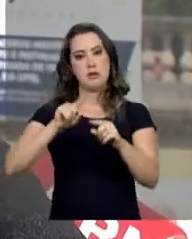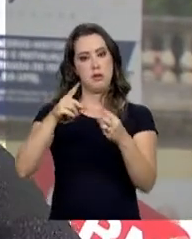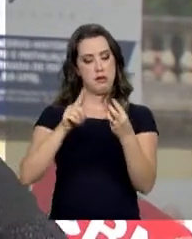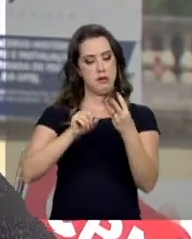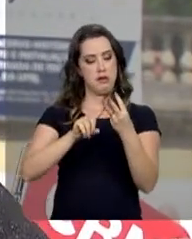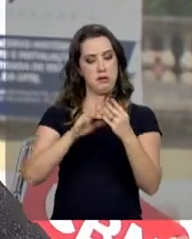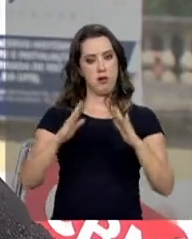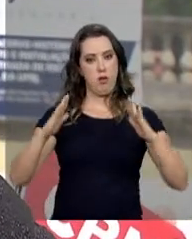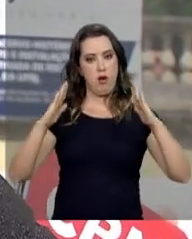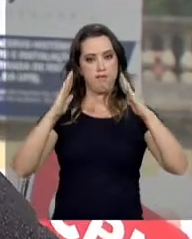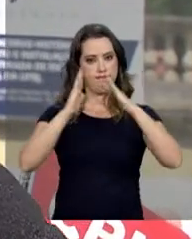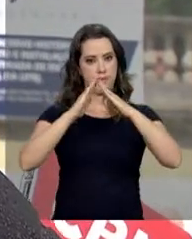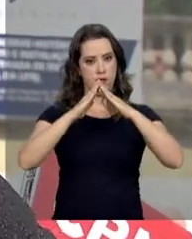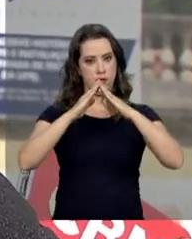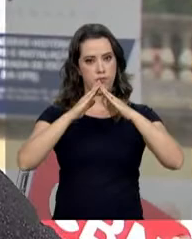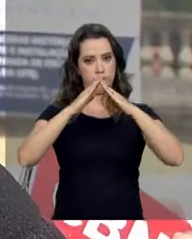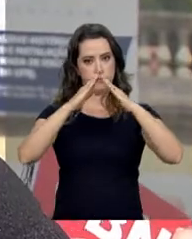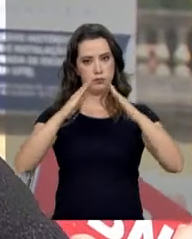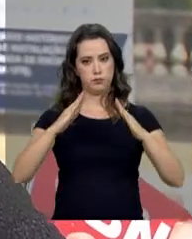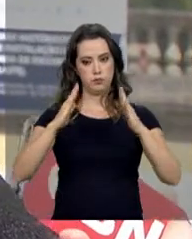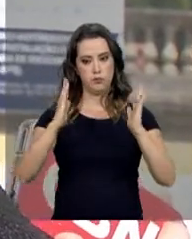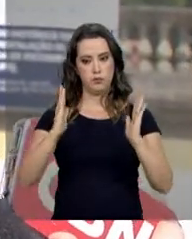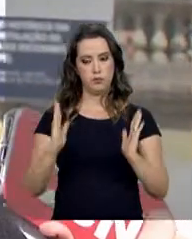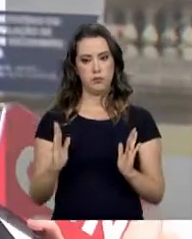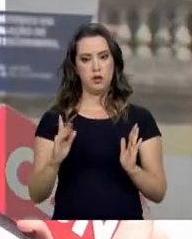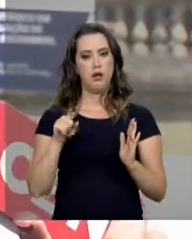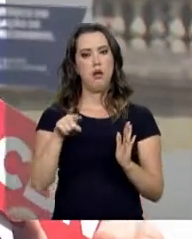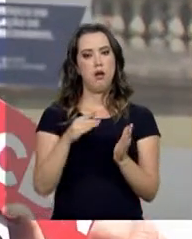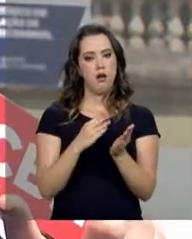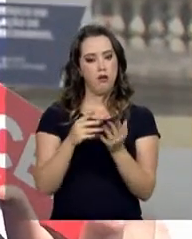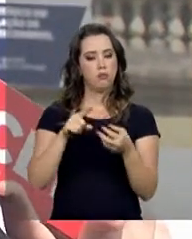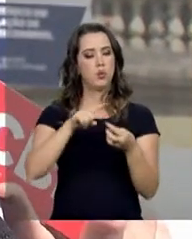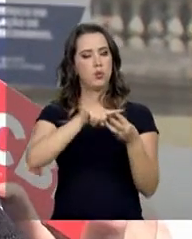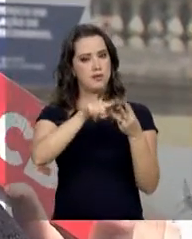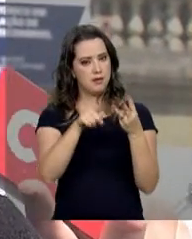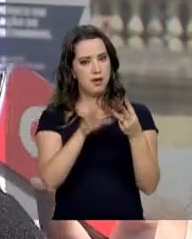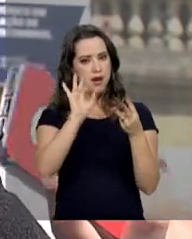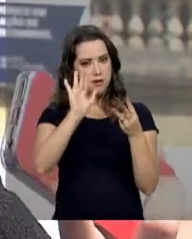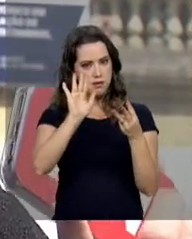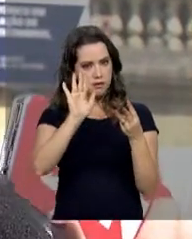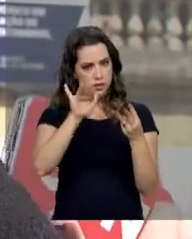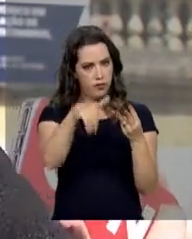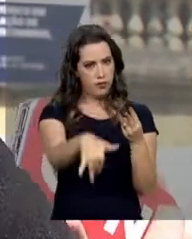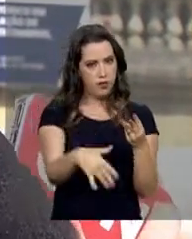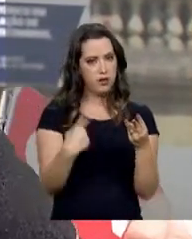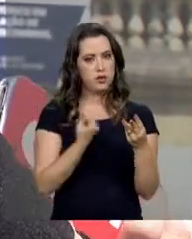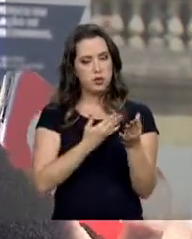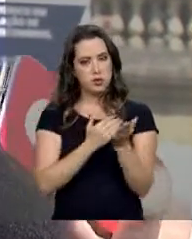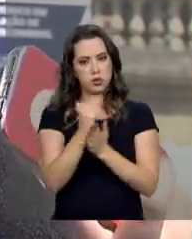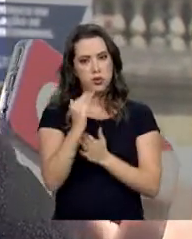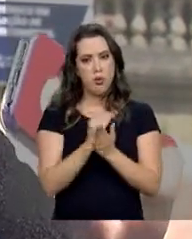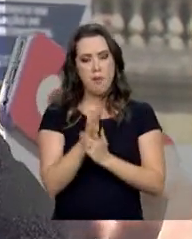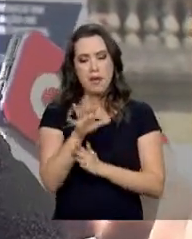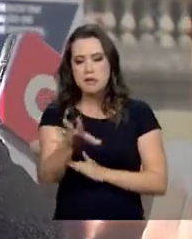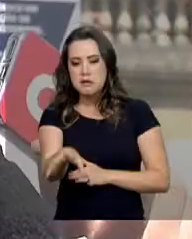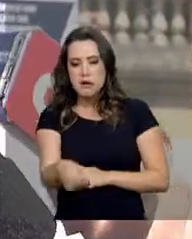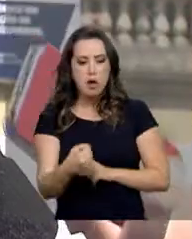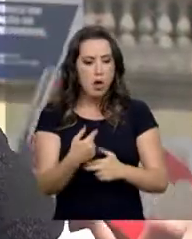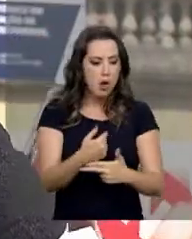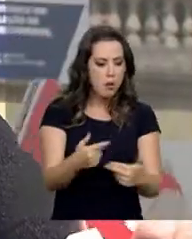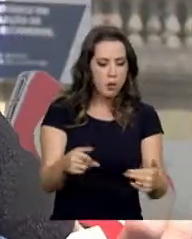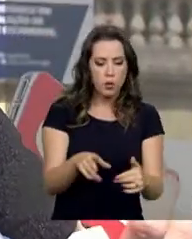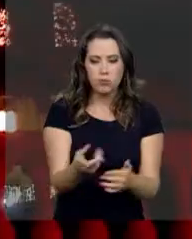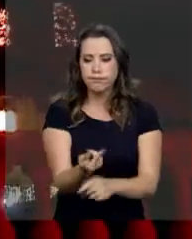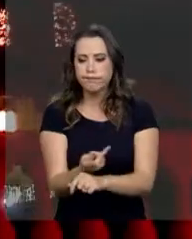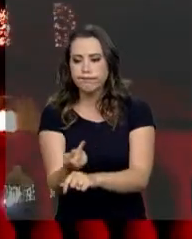nós vamos poder então começar esse laborioso trabalho que é o de resgate do acervo que continua sob os